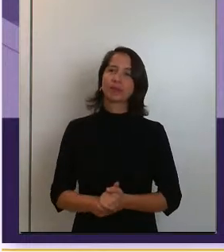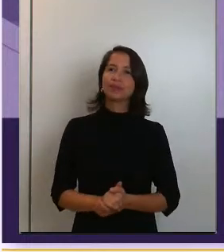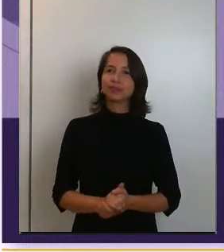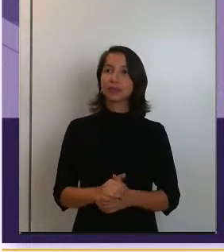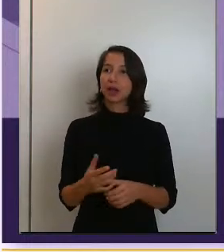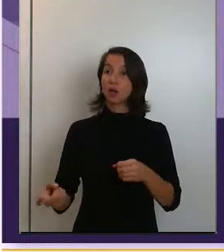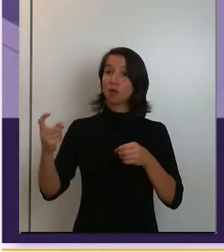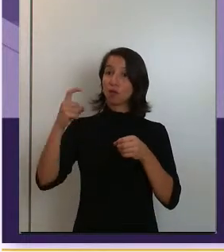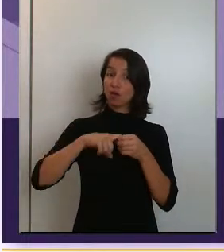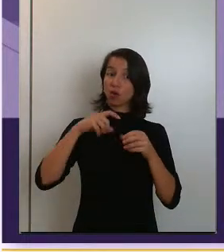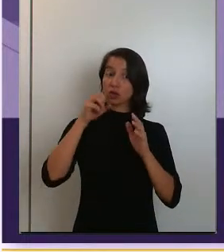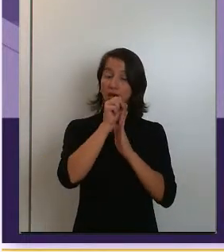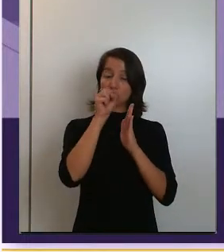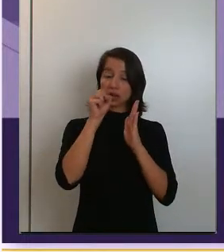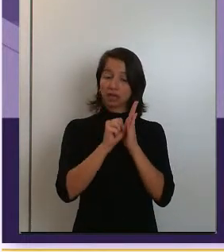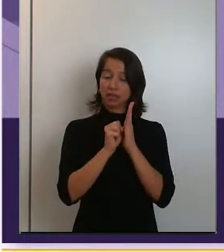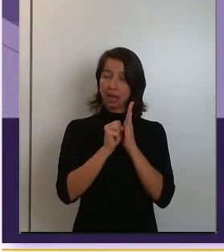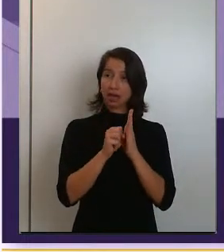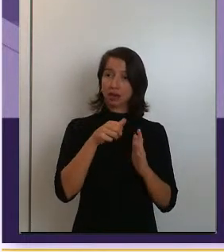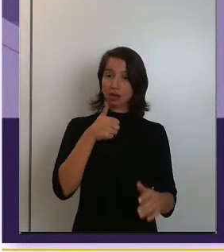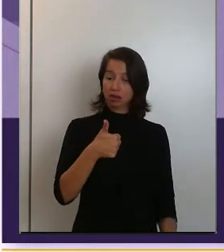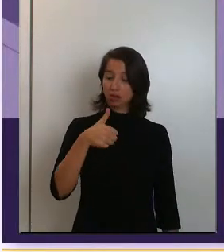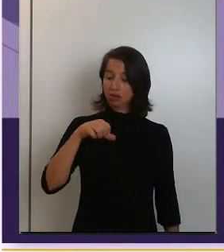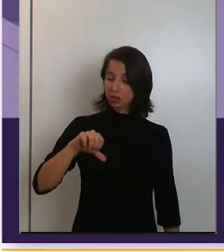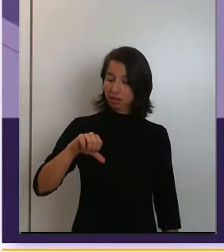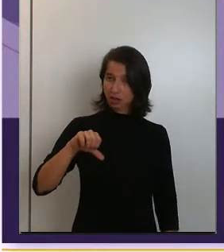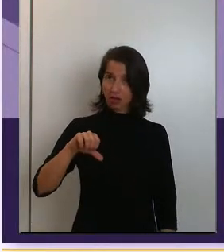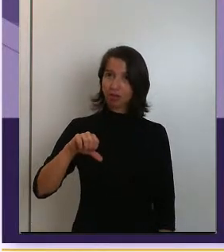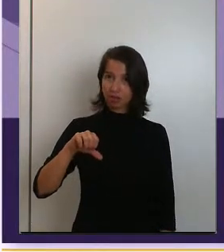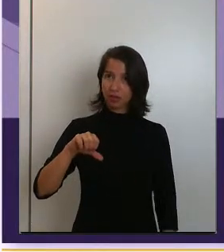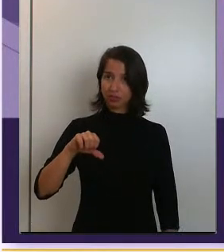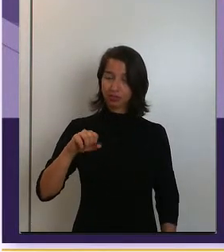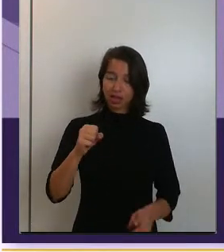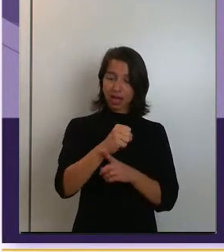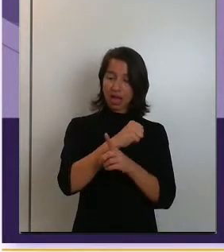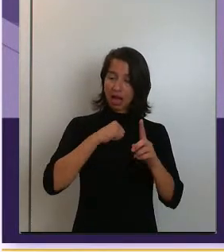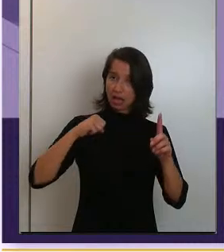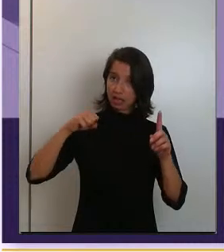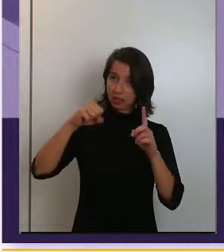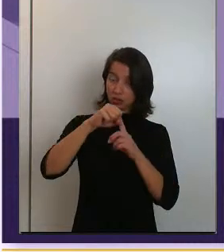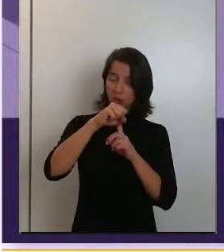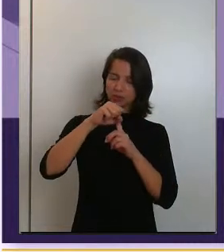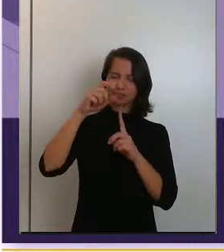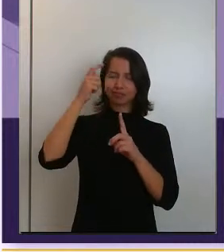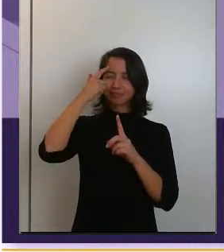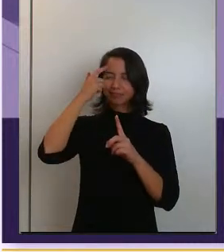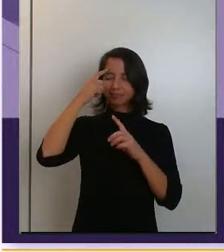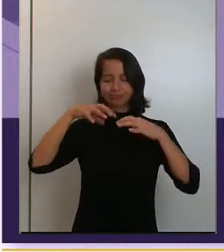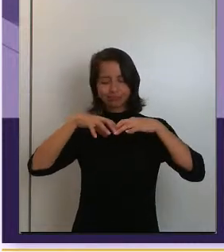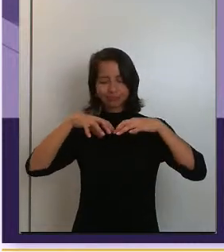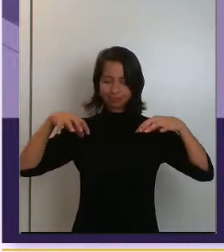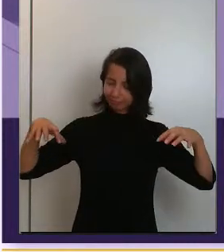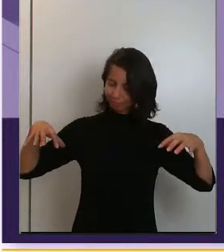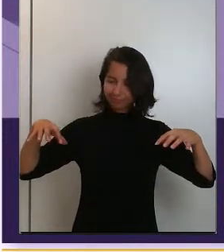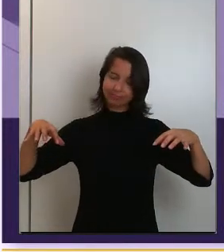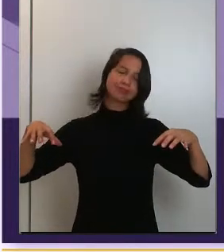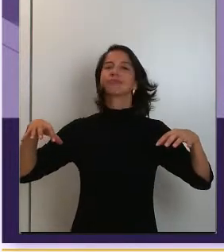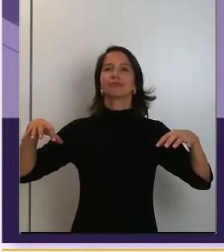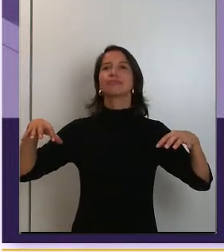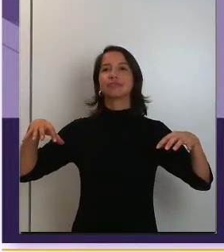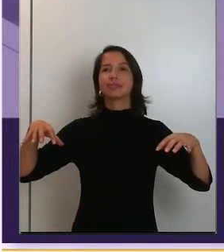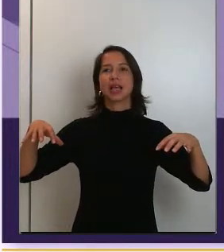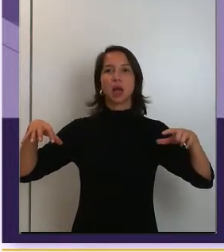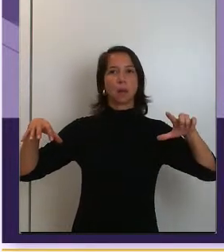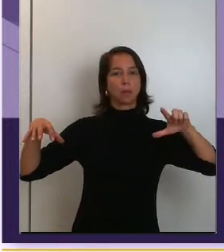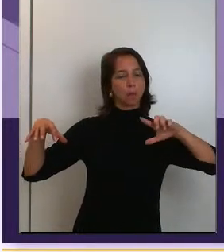século XIX, a sociedade, em geral, trabalhava com essa divisão muito nítida entre o domínio público e